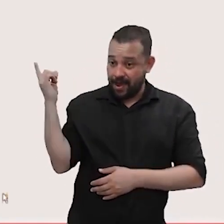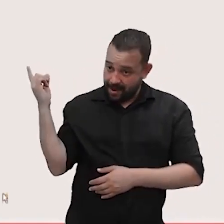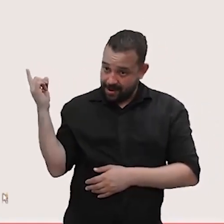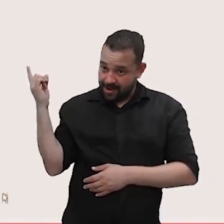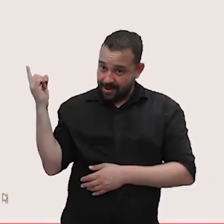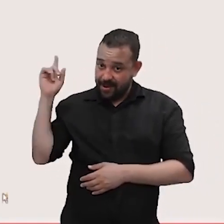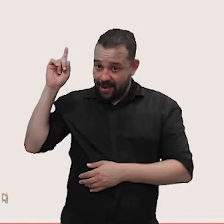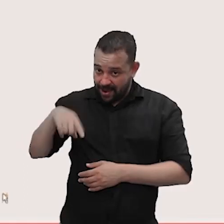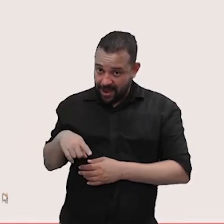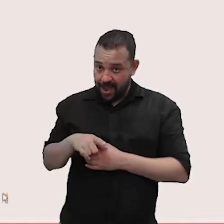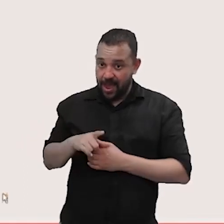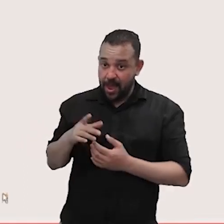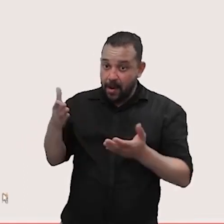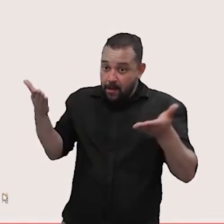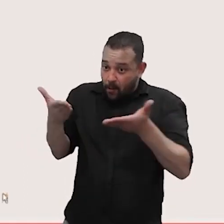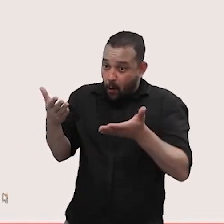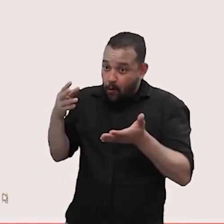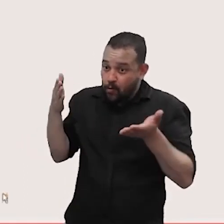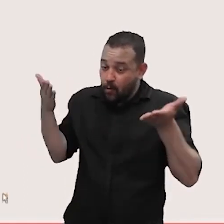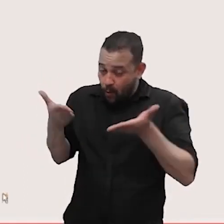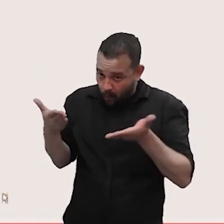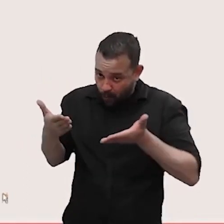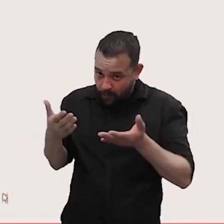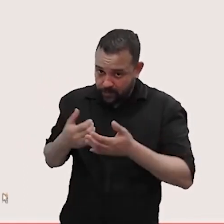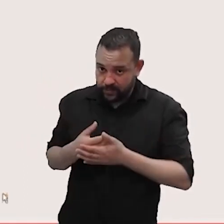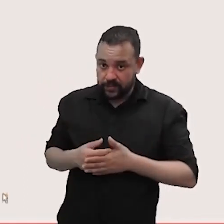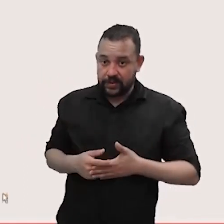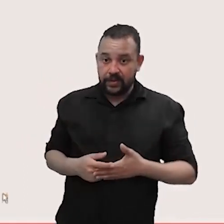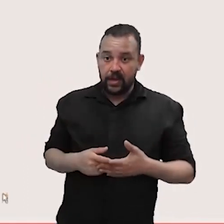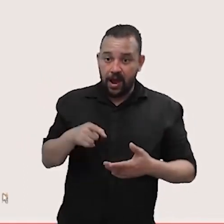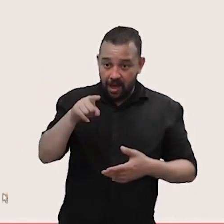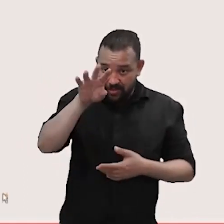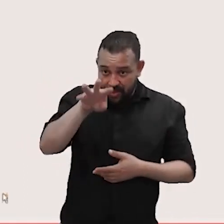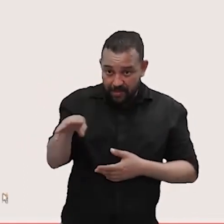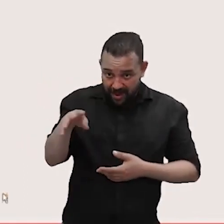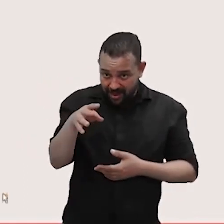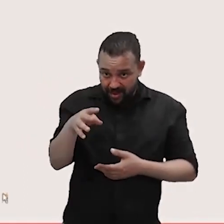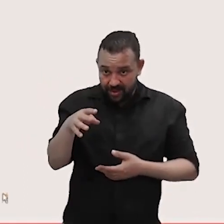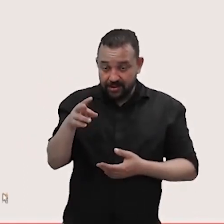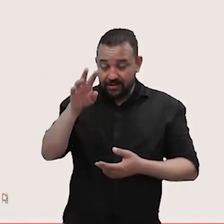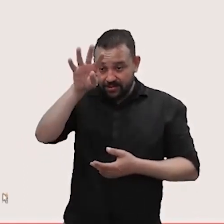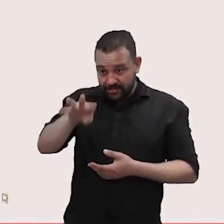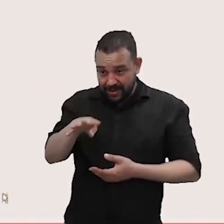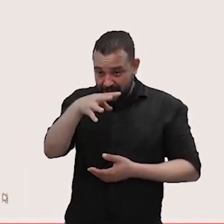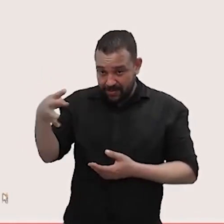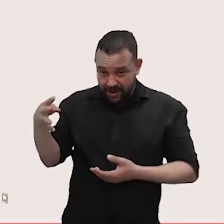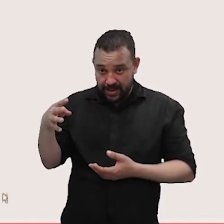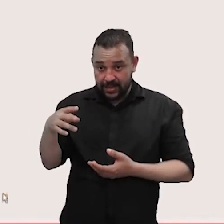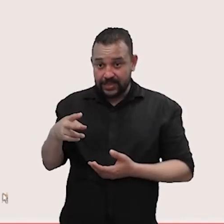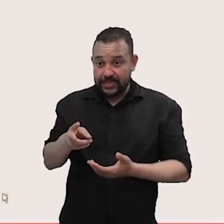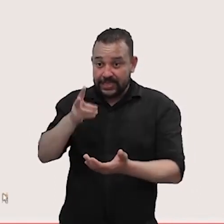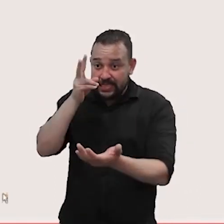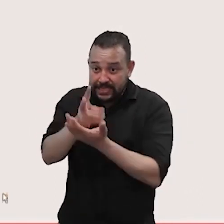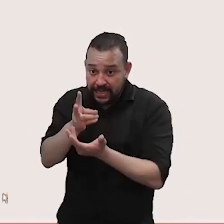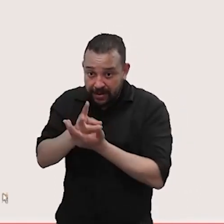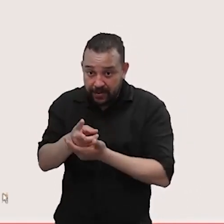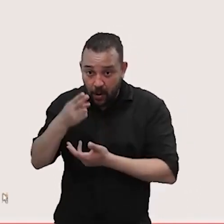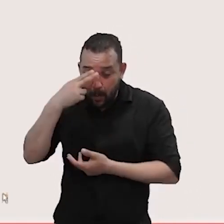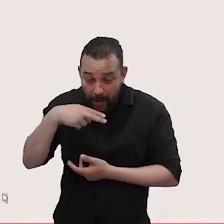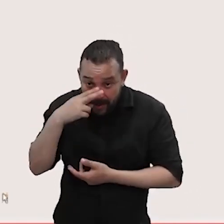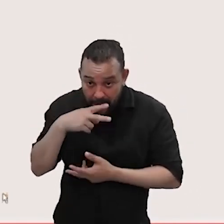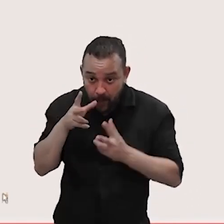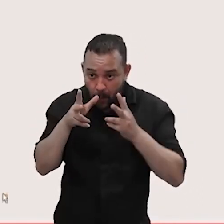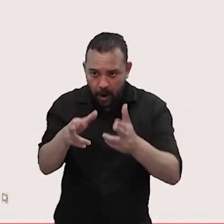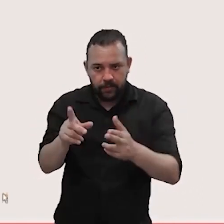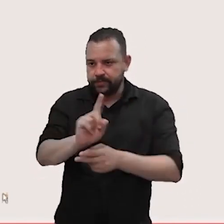tabela atual. Prestem atenção. Nem sempre a tabela periódica foi da forma